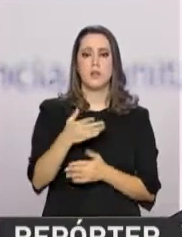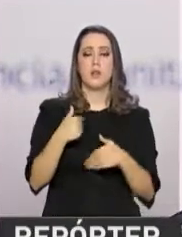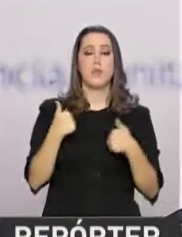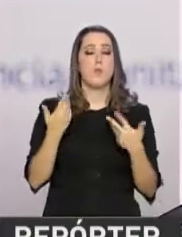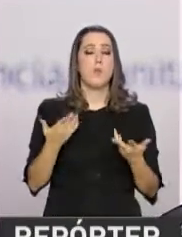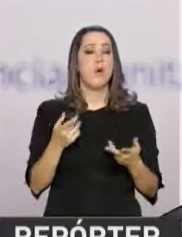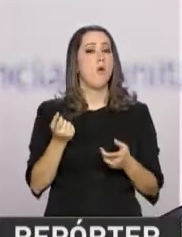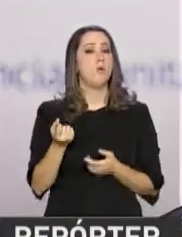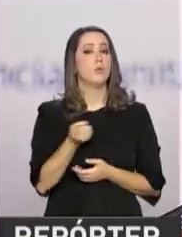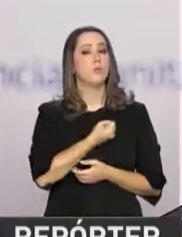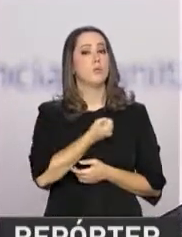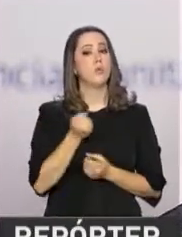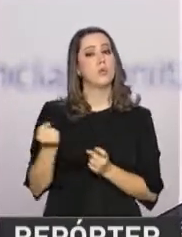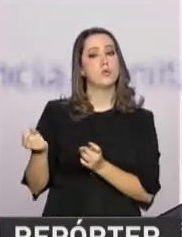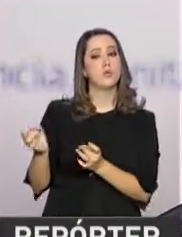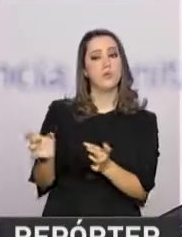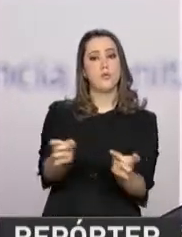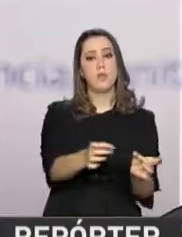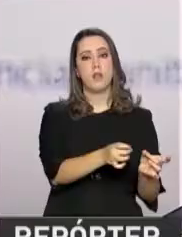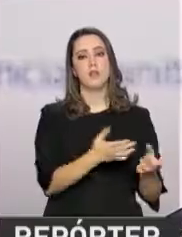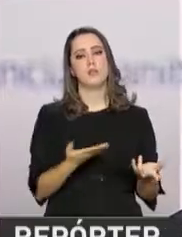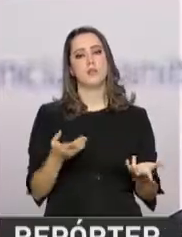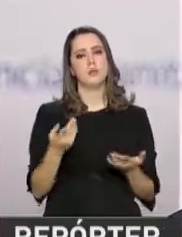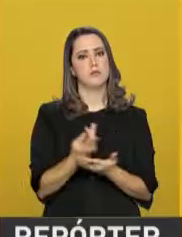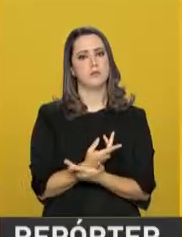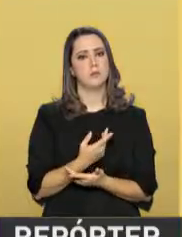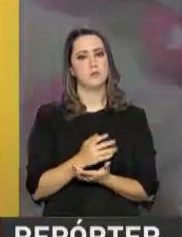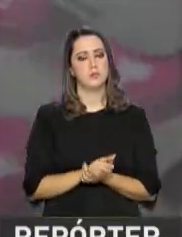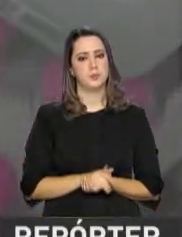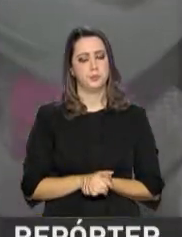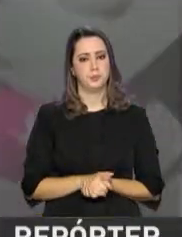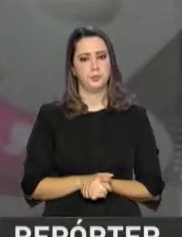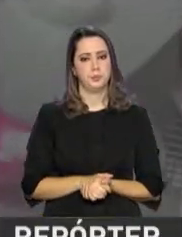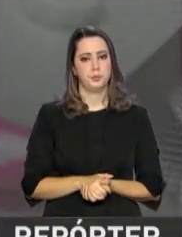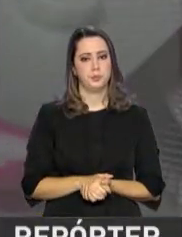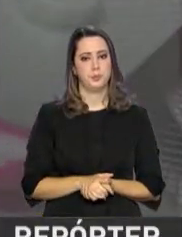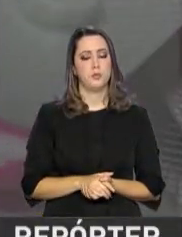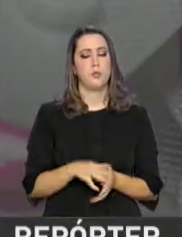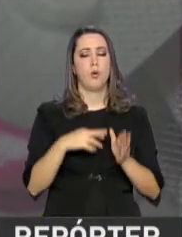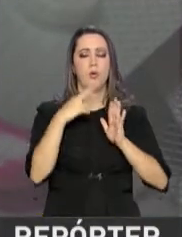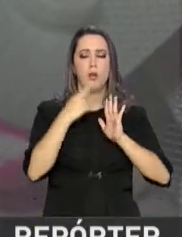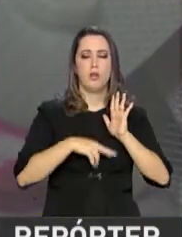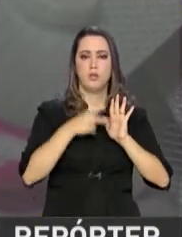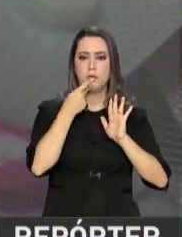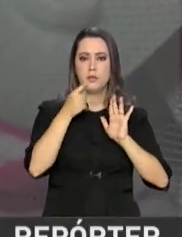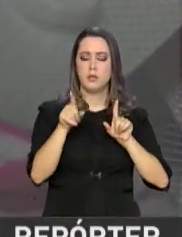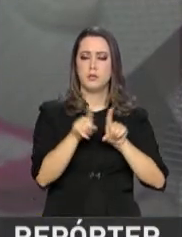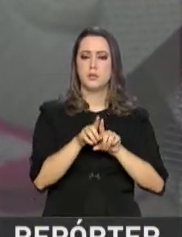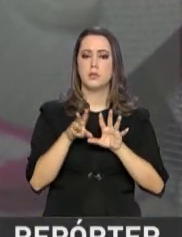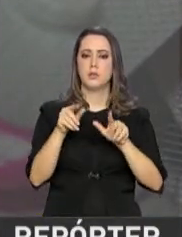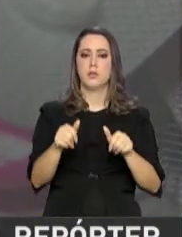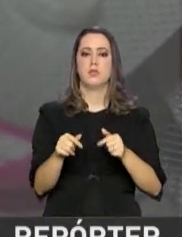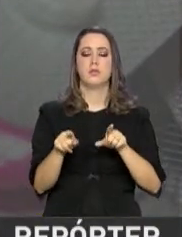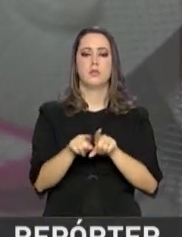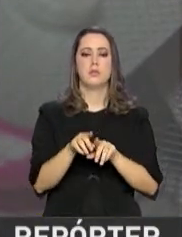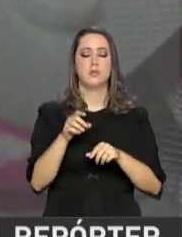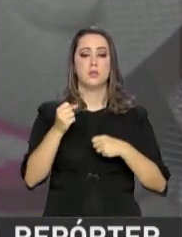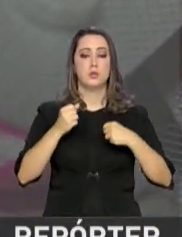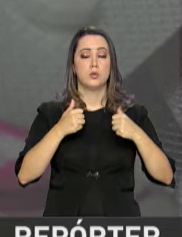volume é de quantidade de unidades comercializadas ainda segundo o relatório ao todo a indústria farmacêutica